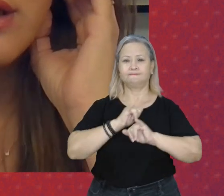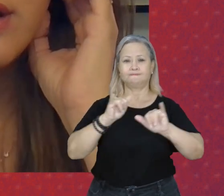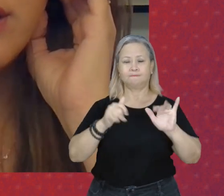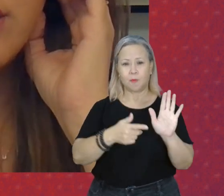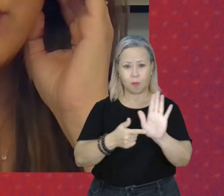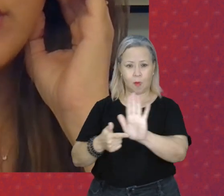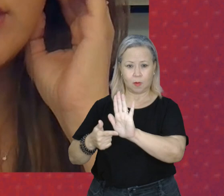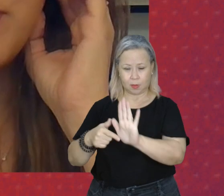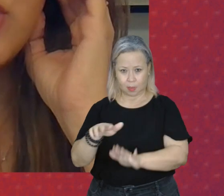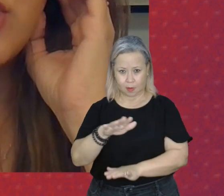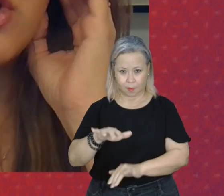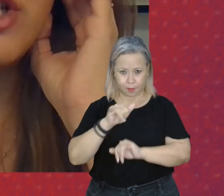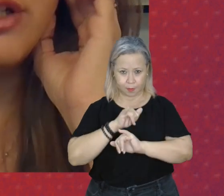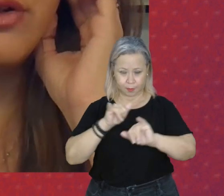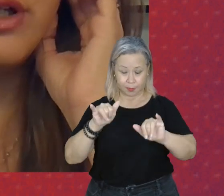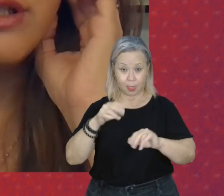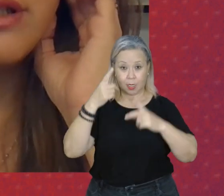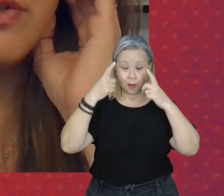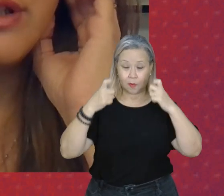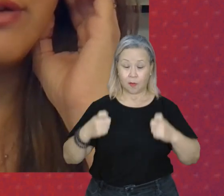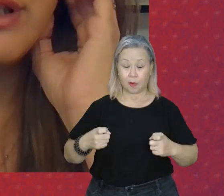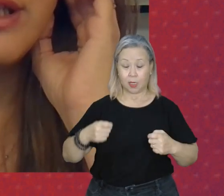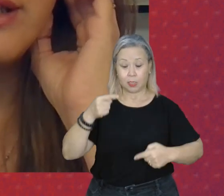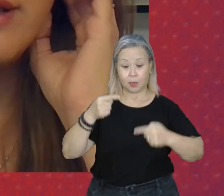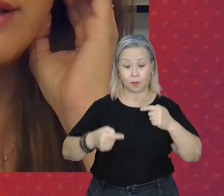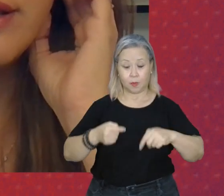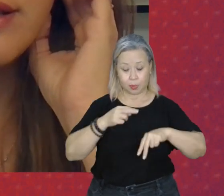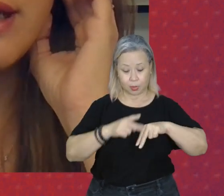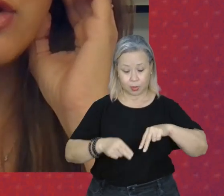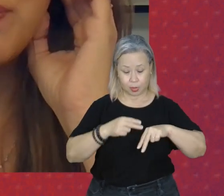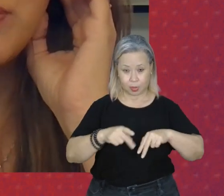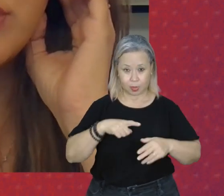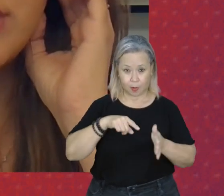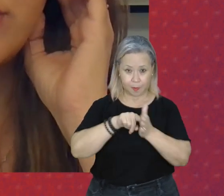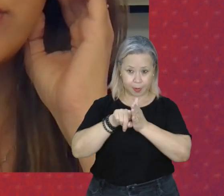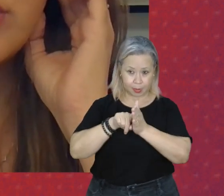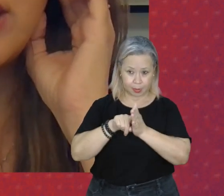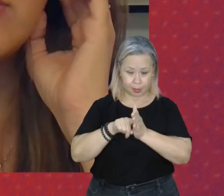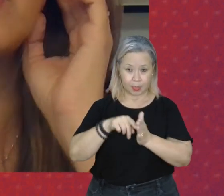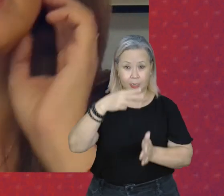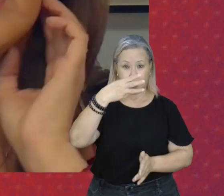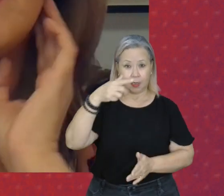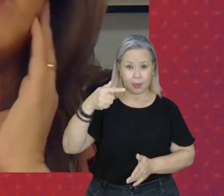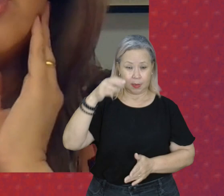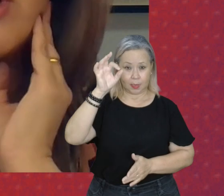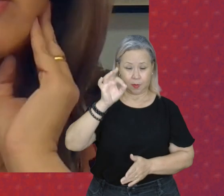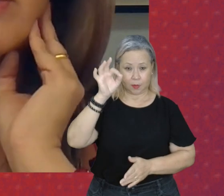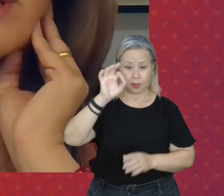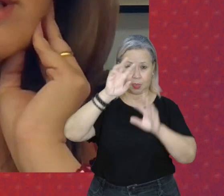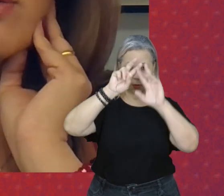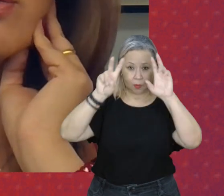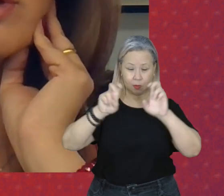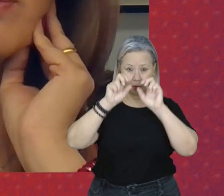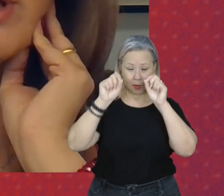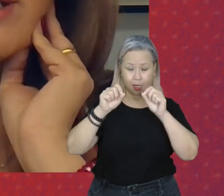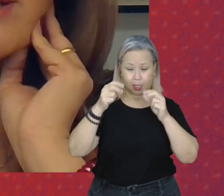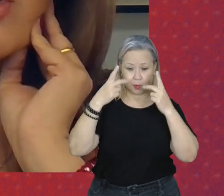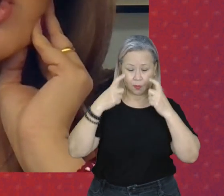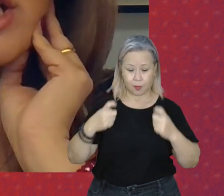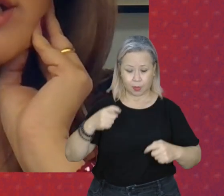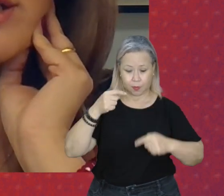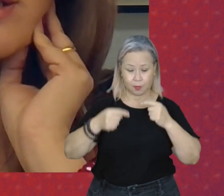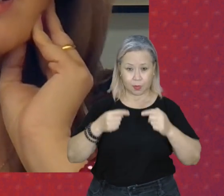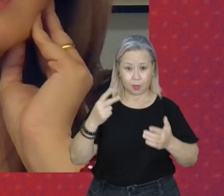vocês. Violência política de gênero, olha, eles levantaram aqui que 37% dos casos de violência política aconteceram contra